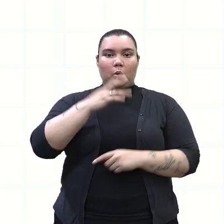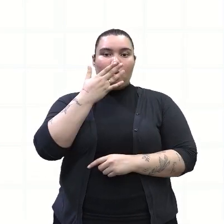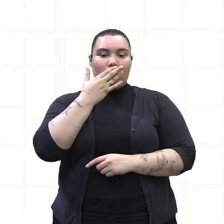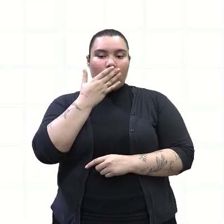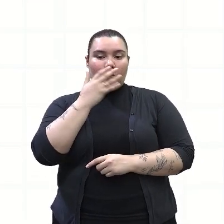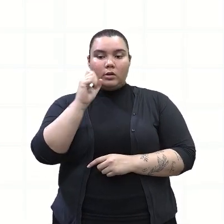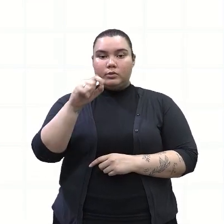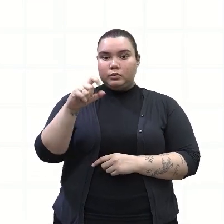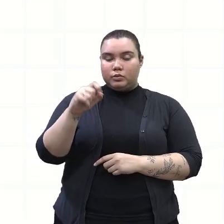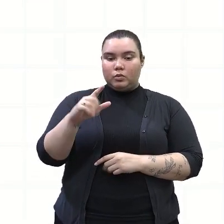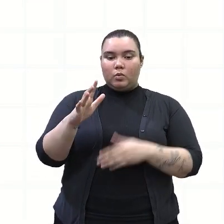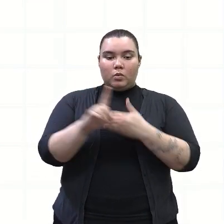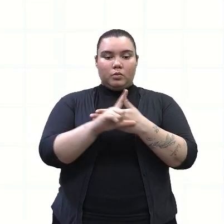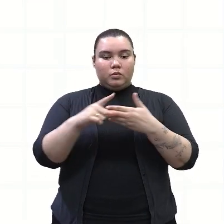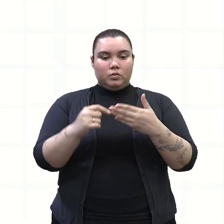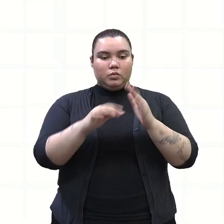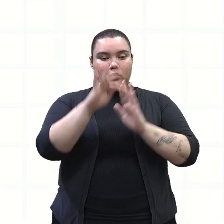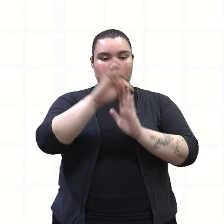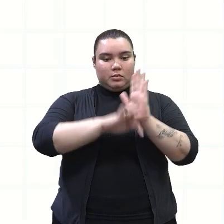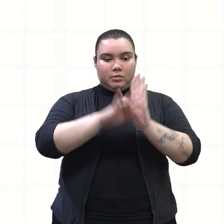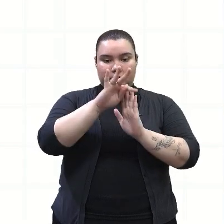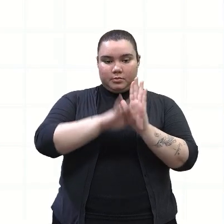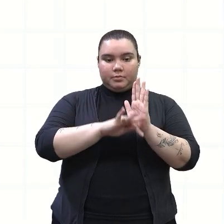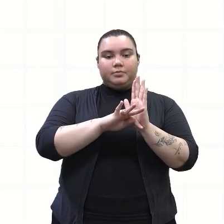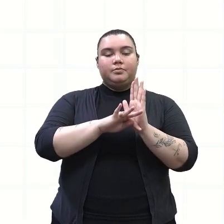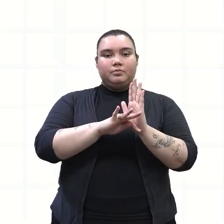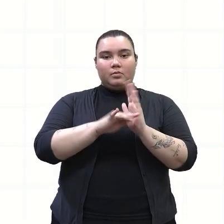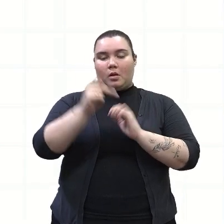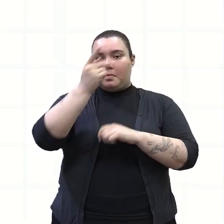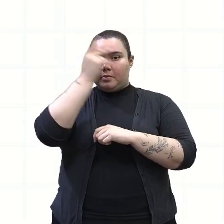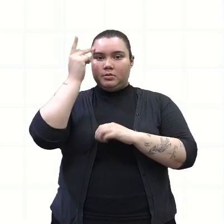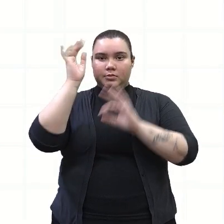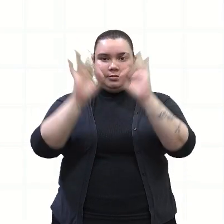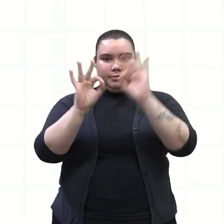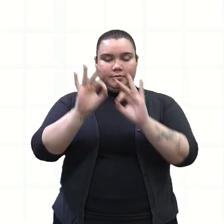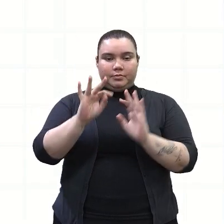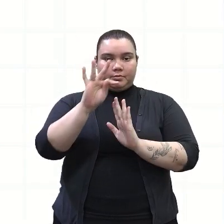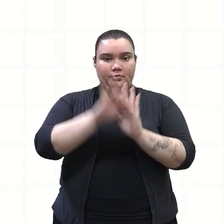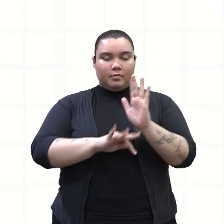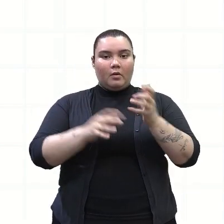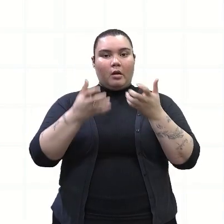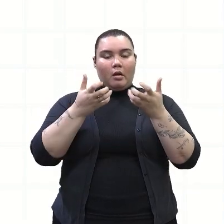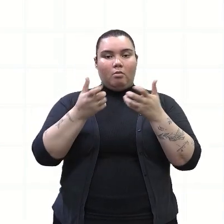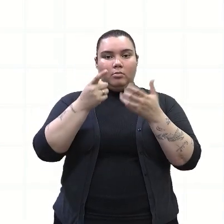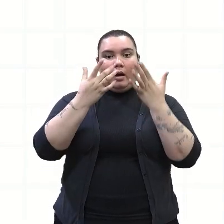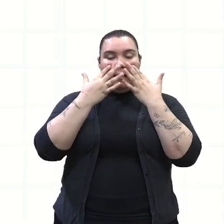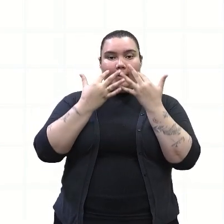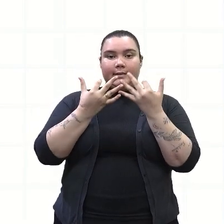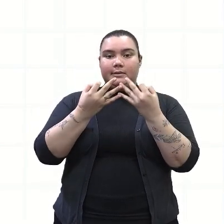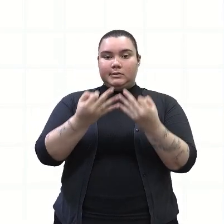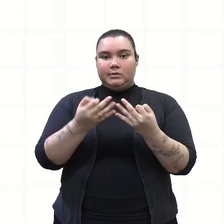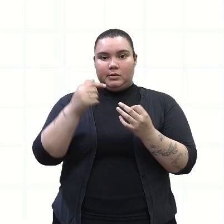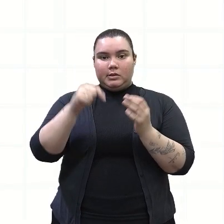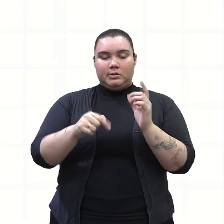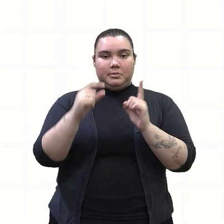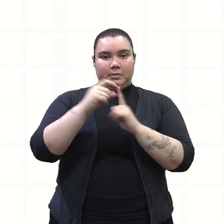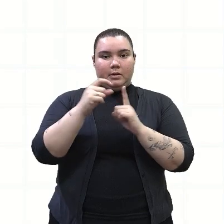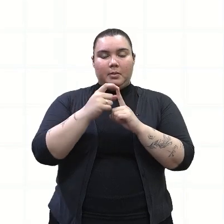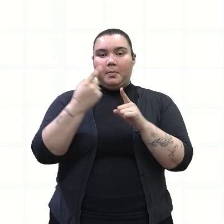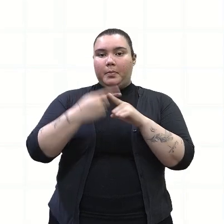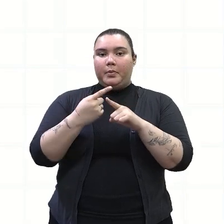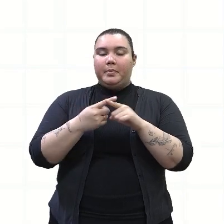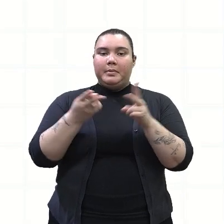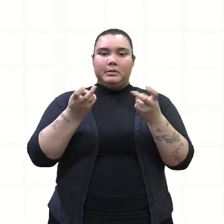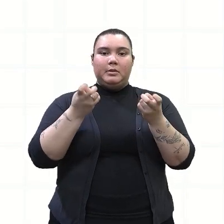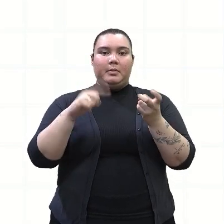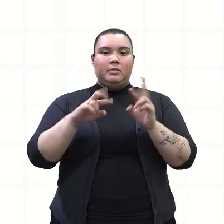o autor do texto, a pessoa, né, que organizou o texto está querendo que você fique atento a essa palavra, porque ela é diferente